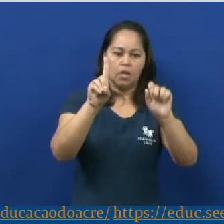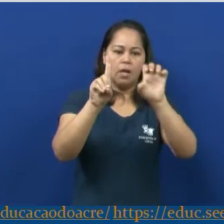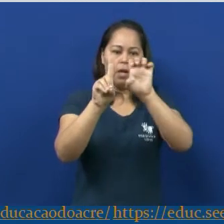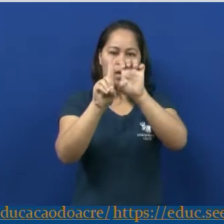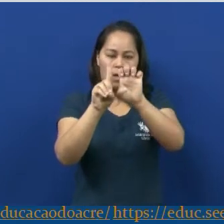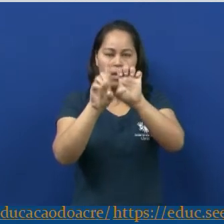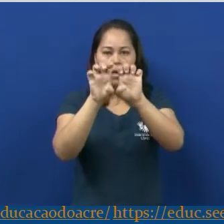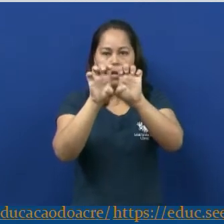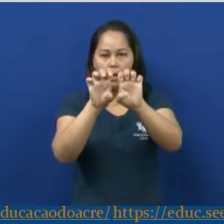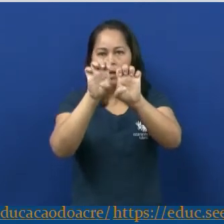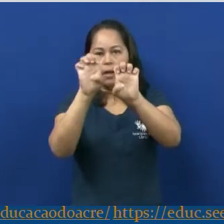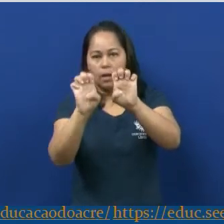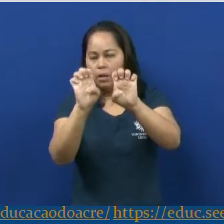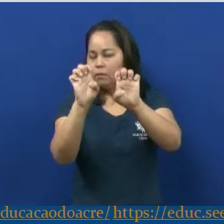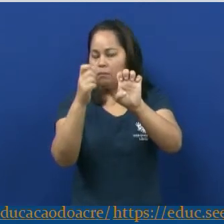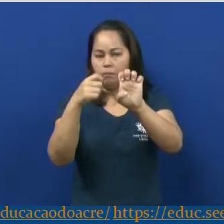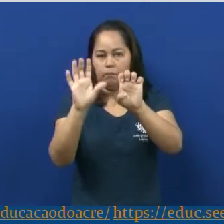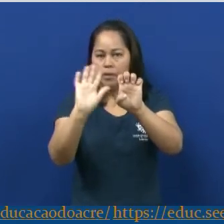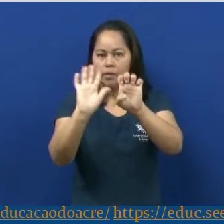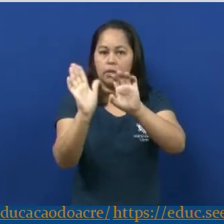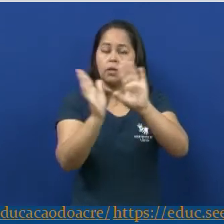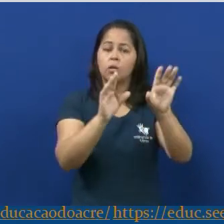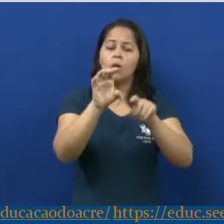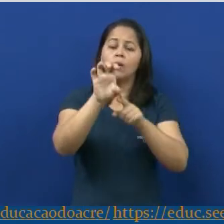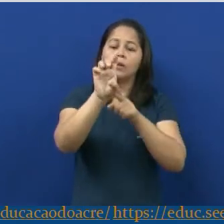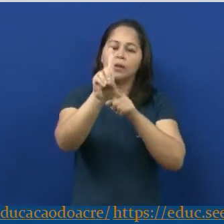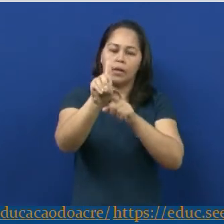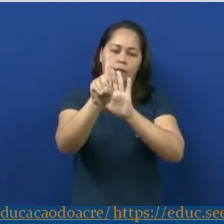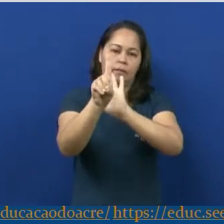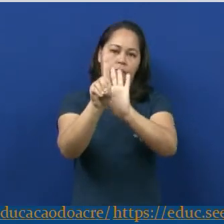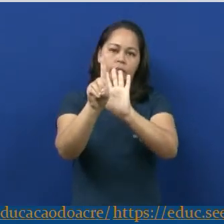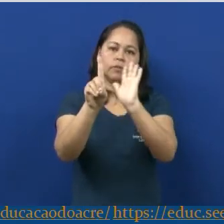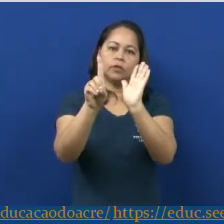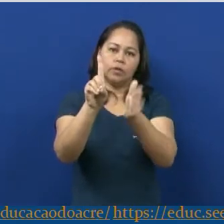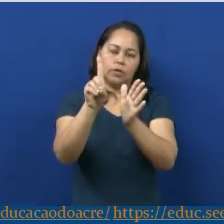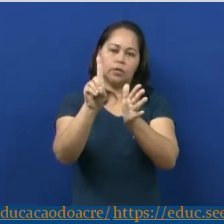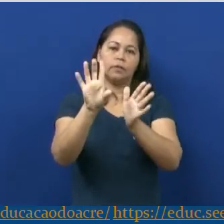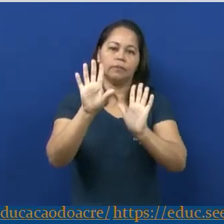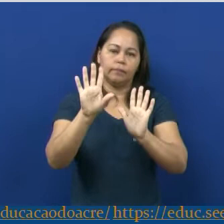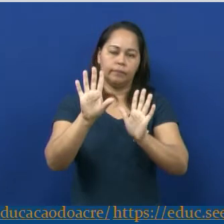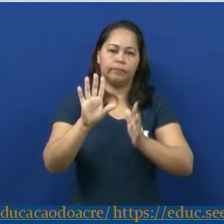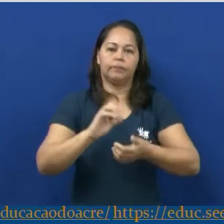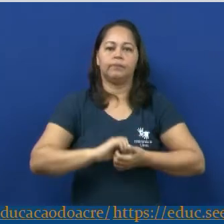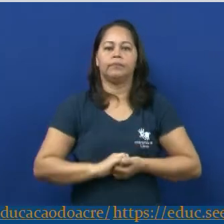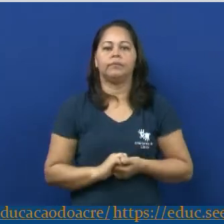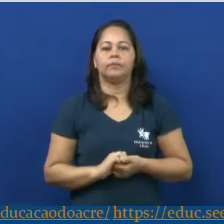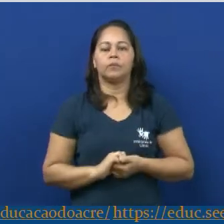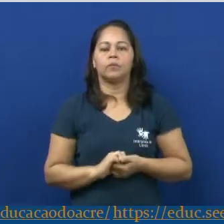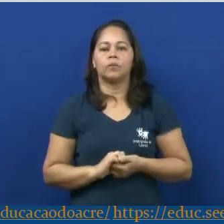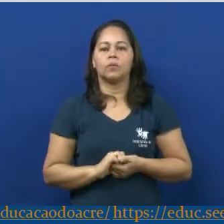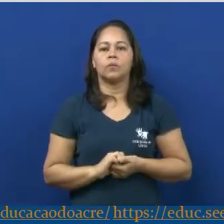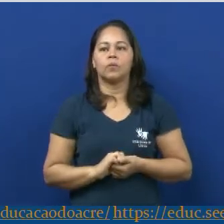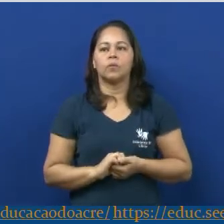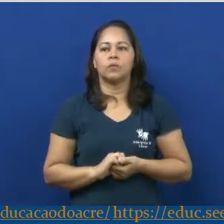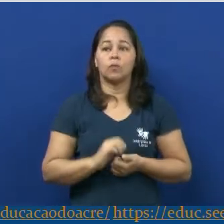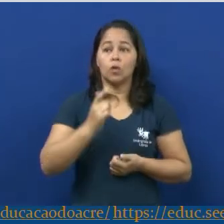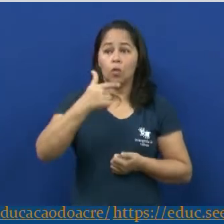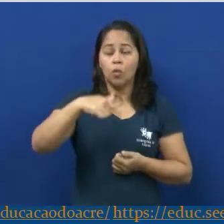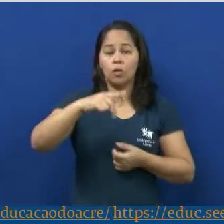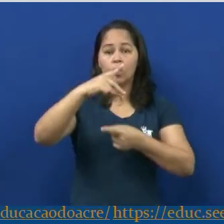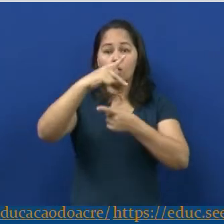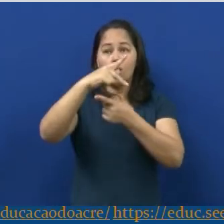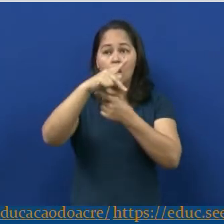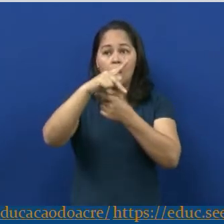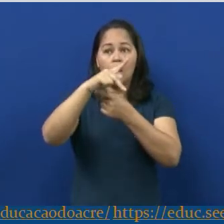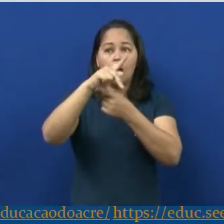porque ele já tem o é no final dele ou é só o desenho ele já ficou com a terminação de particípio close o verbo